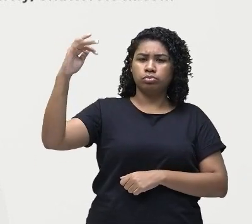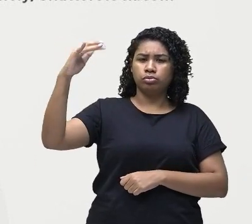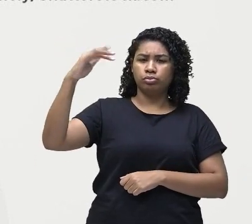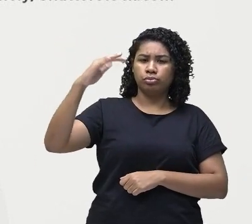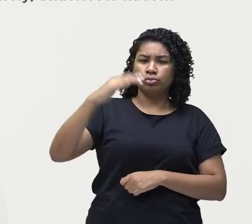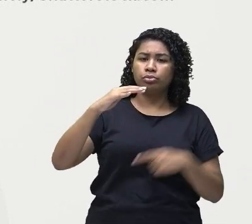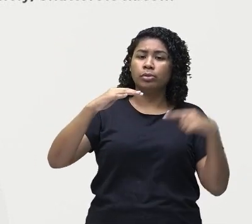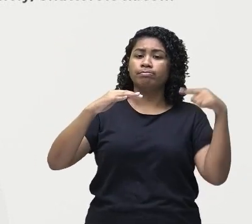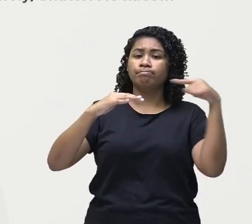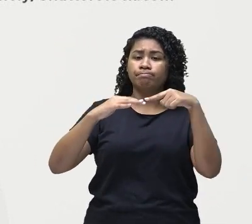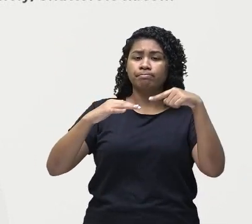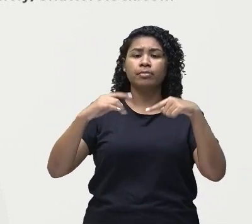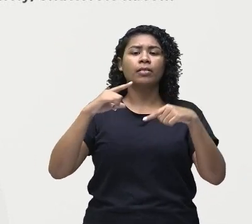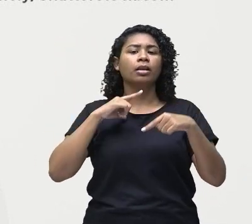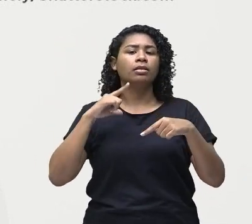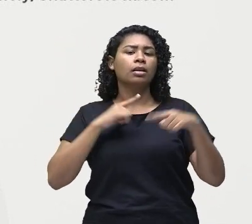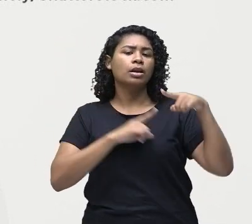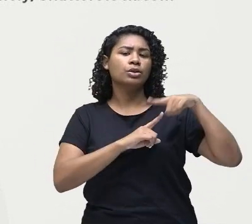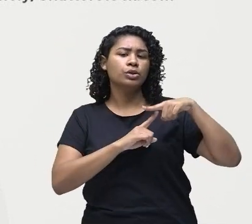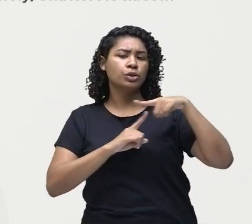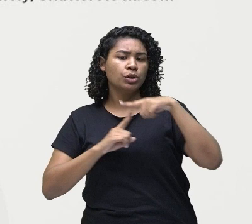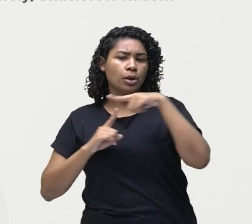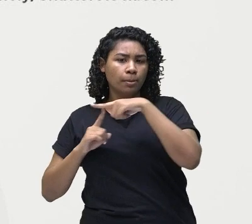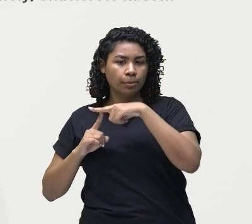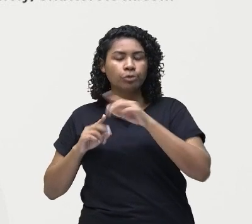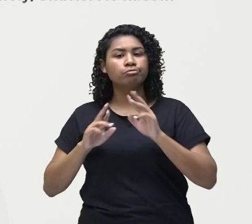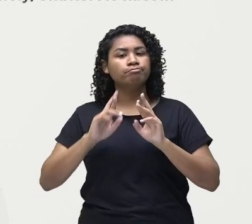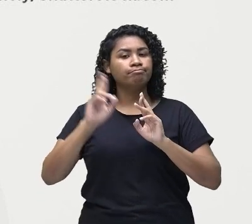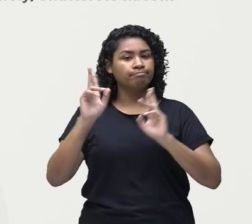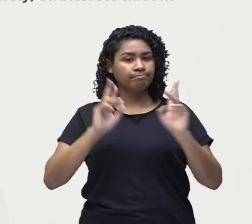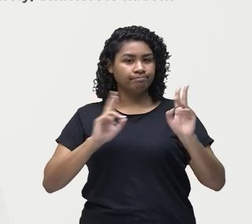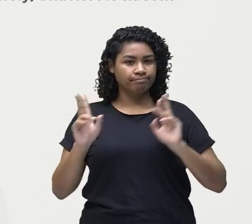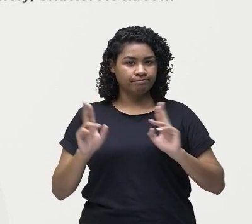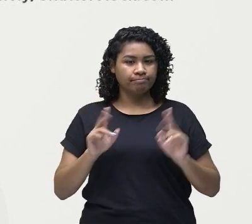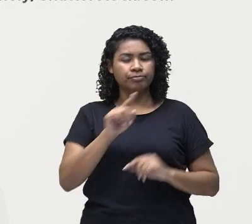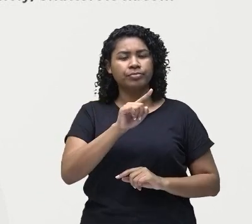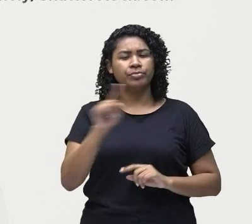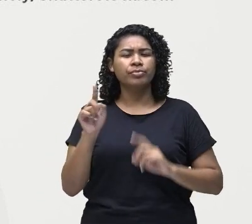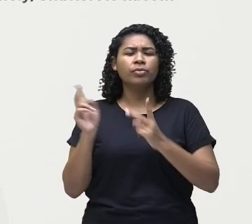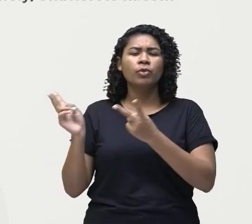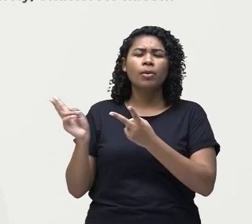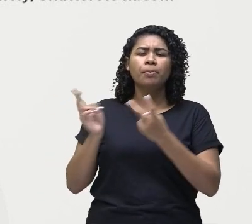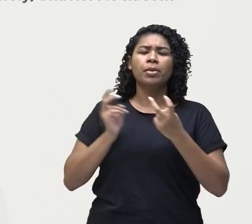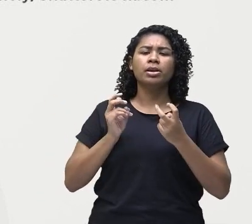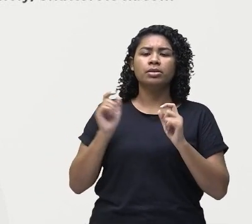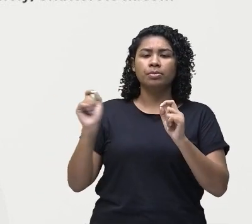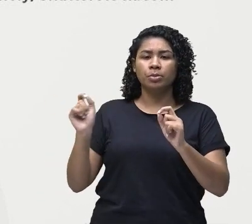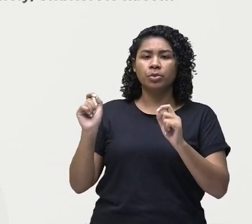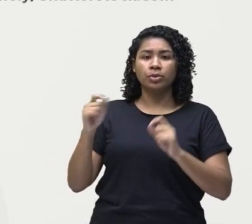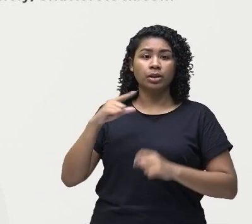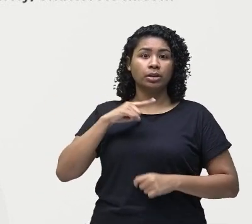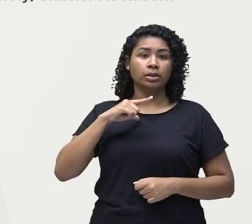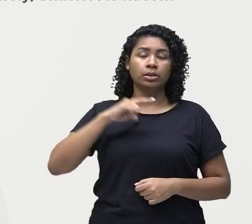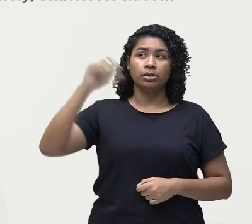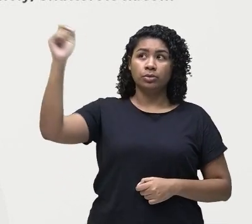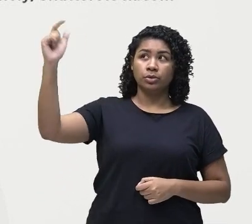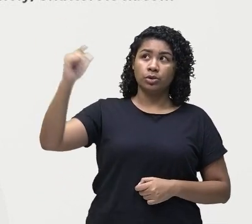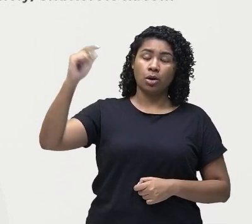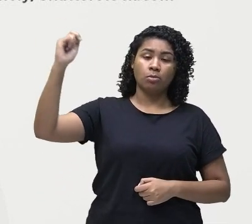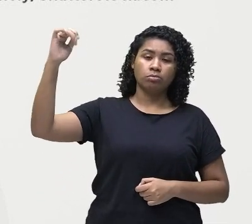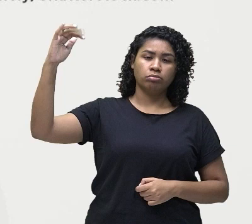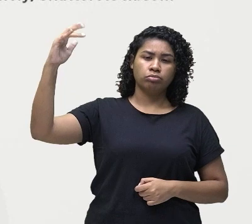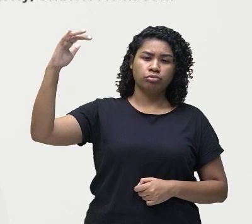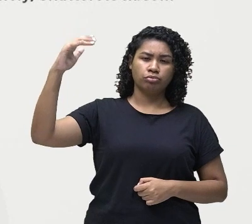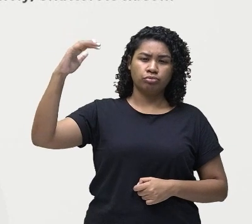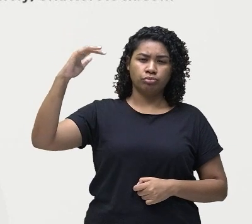raios ultravioletas, eles se diferenciam. Vocês vão perceber que os raios, eles têm uma diferenciação